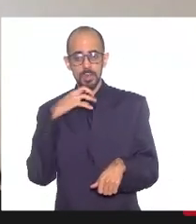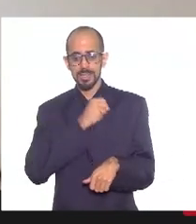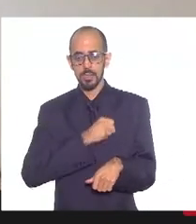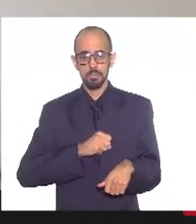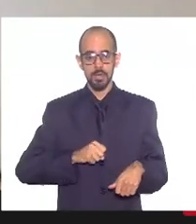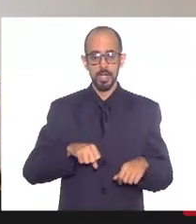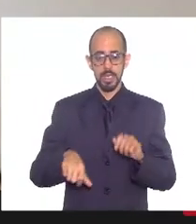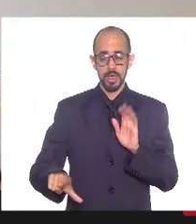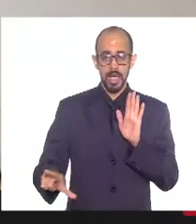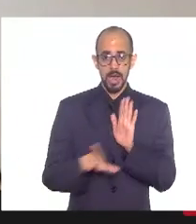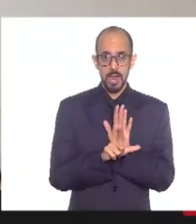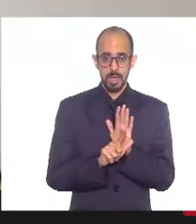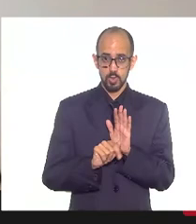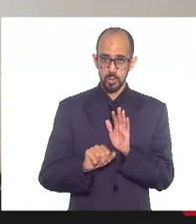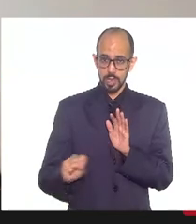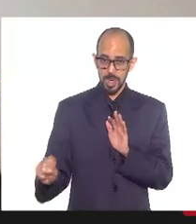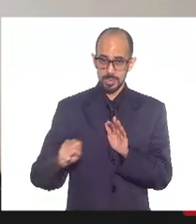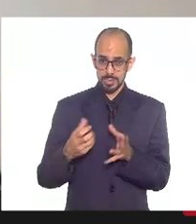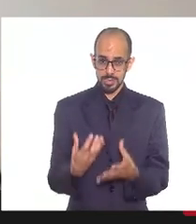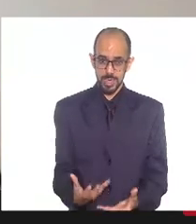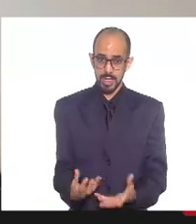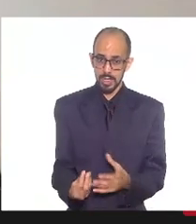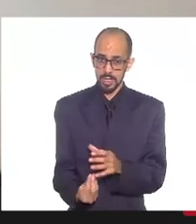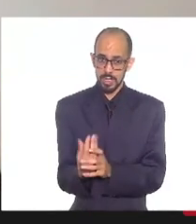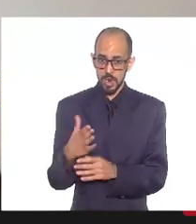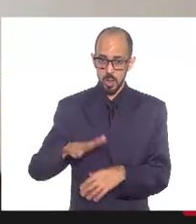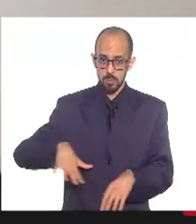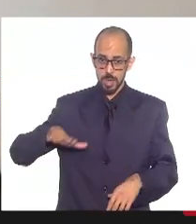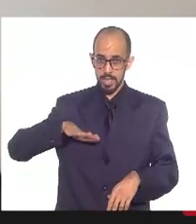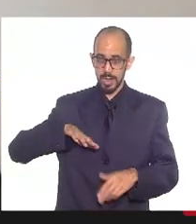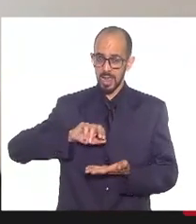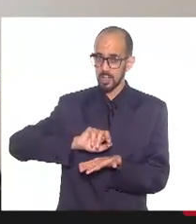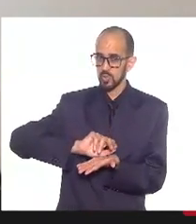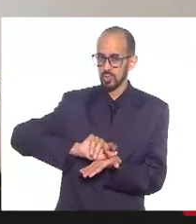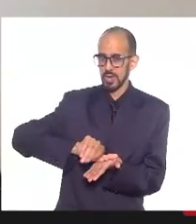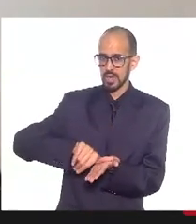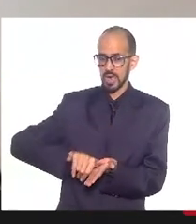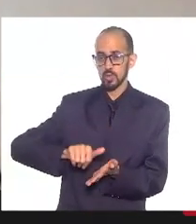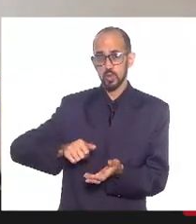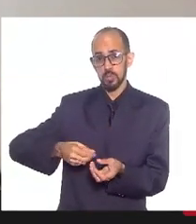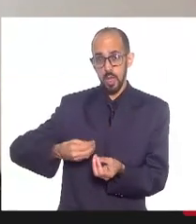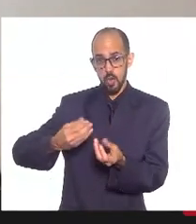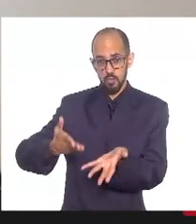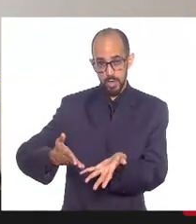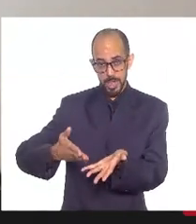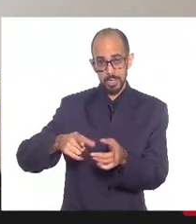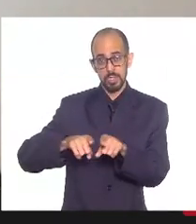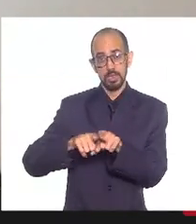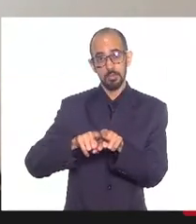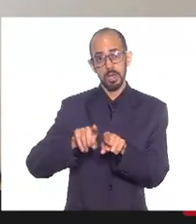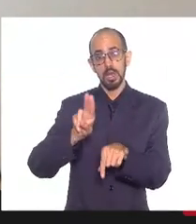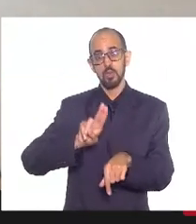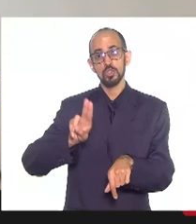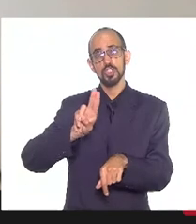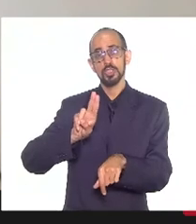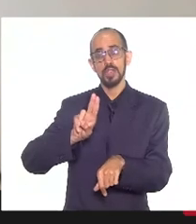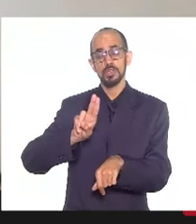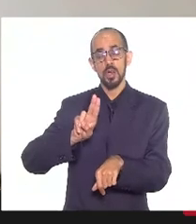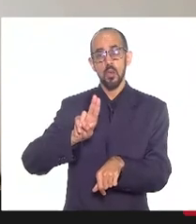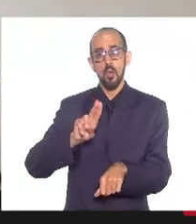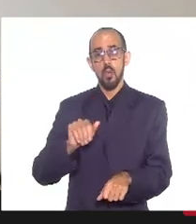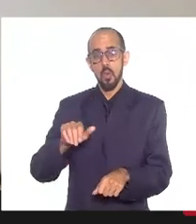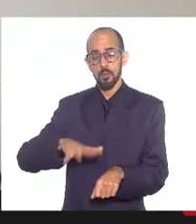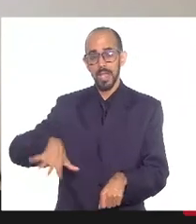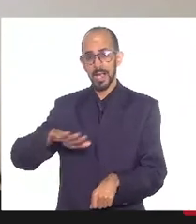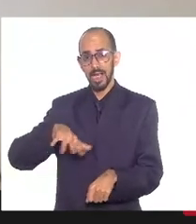quer criar é um mercado diversificado, tanto na oferta como na demanda. O mercado será criado e